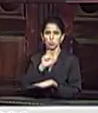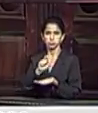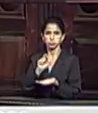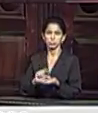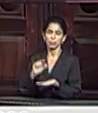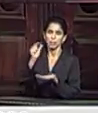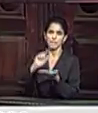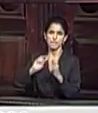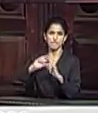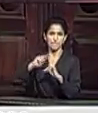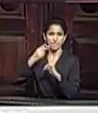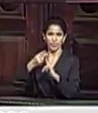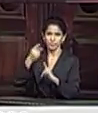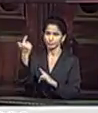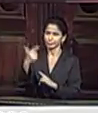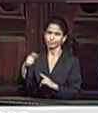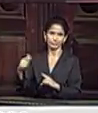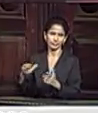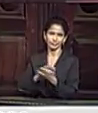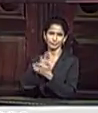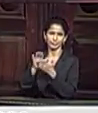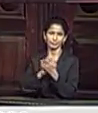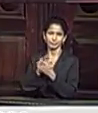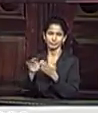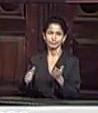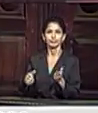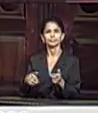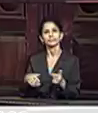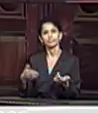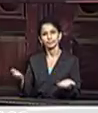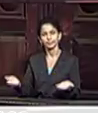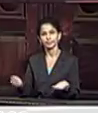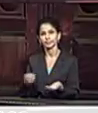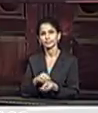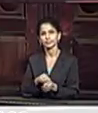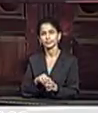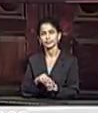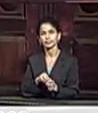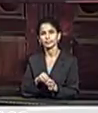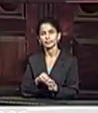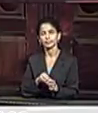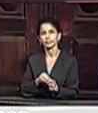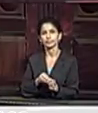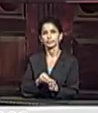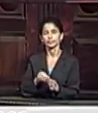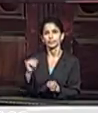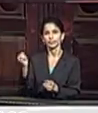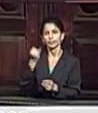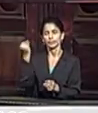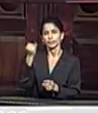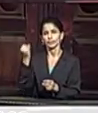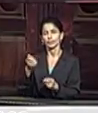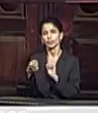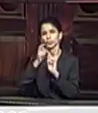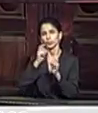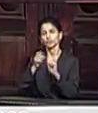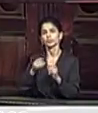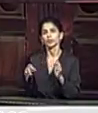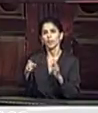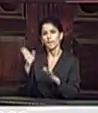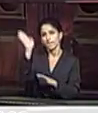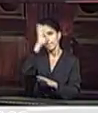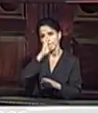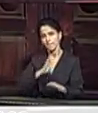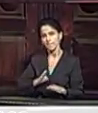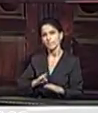por conta disso. E também, deputado Conte, estarei à parte com prazer, que sempre é importante discutir a questão nacional.